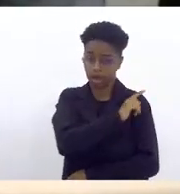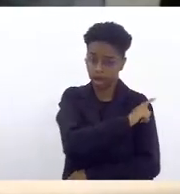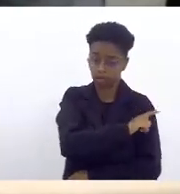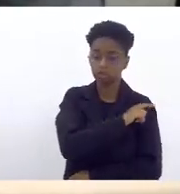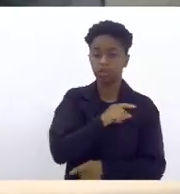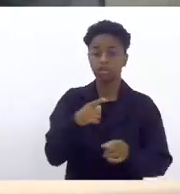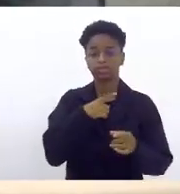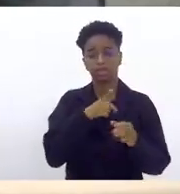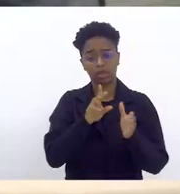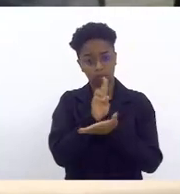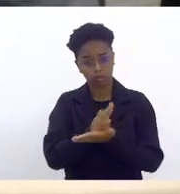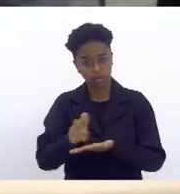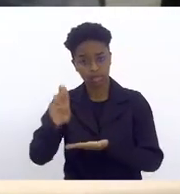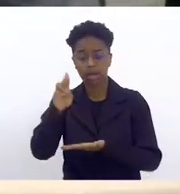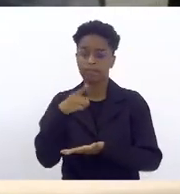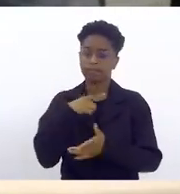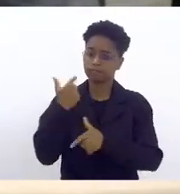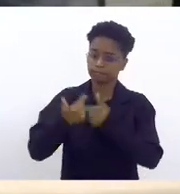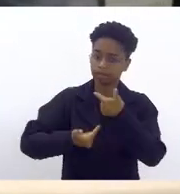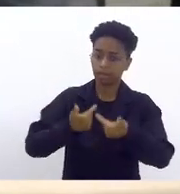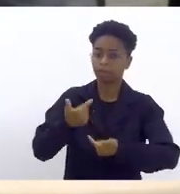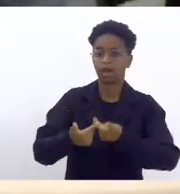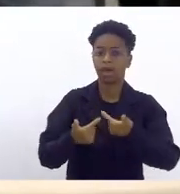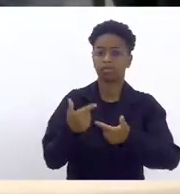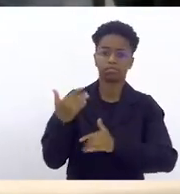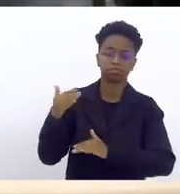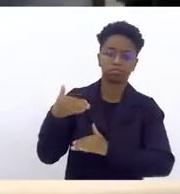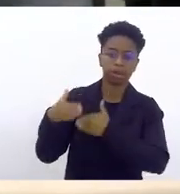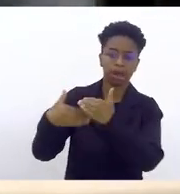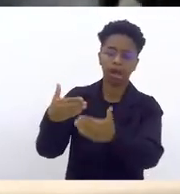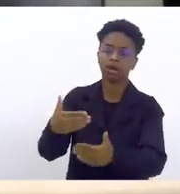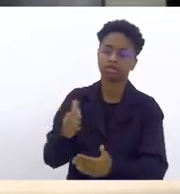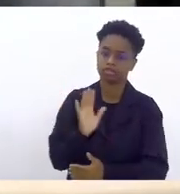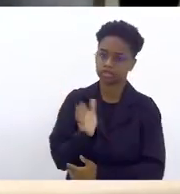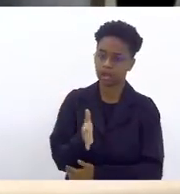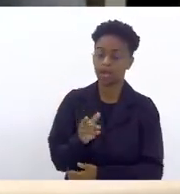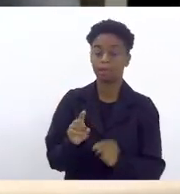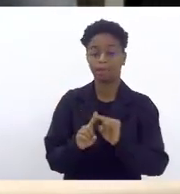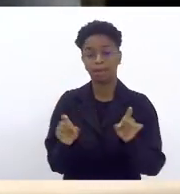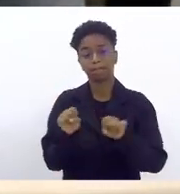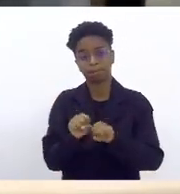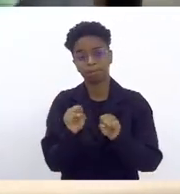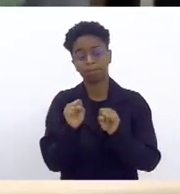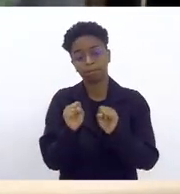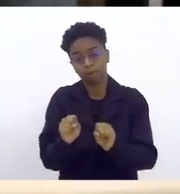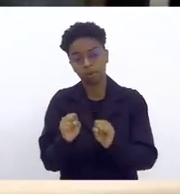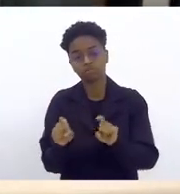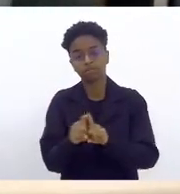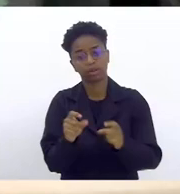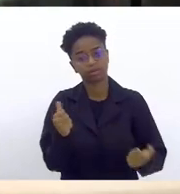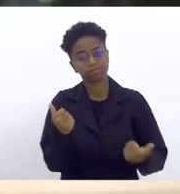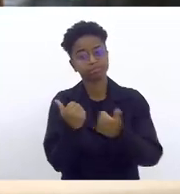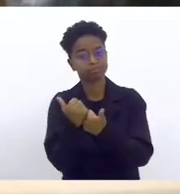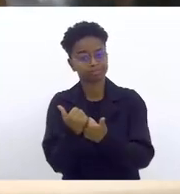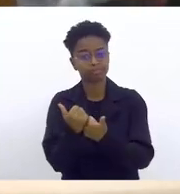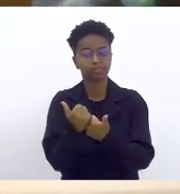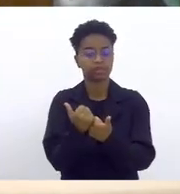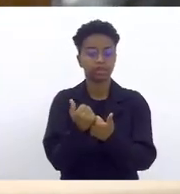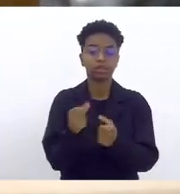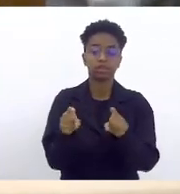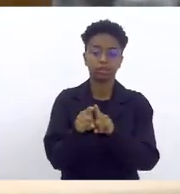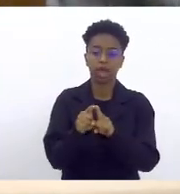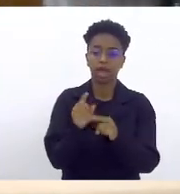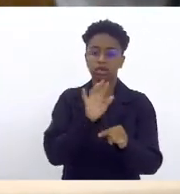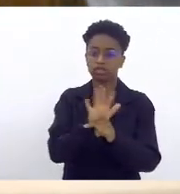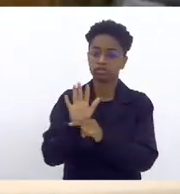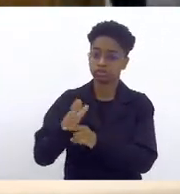tem as suas universidades e tem os seus trabalhos sendo desenvolvidos e que podem auxiliar e compor muito com